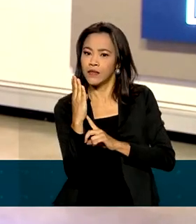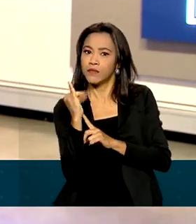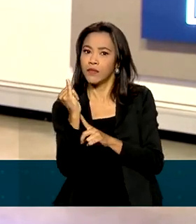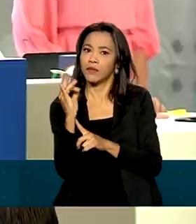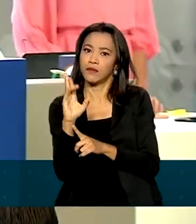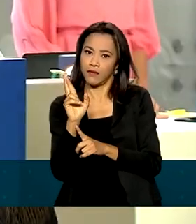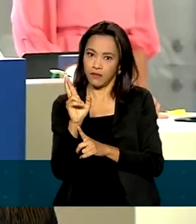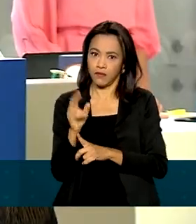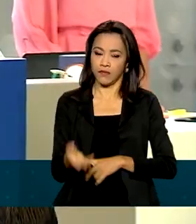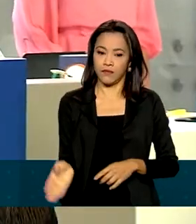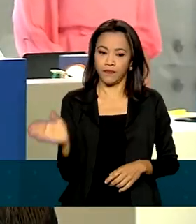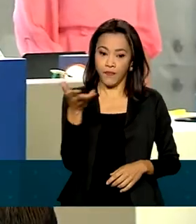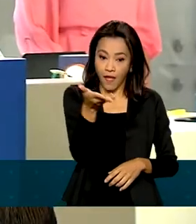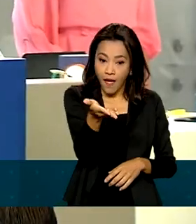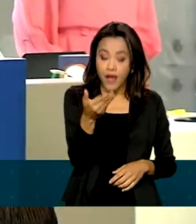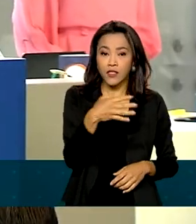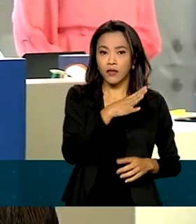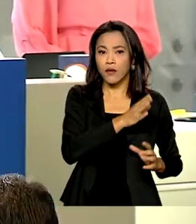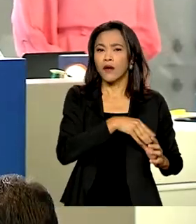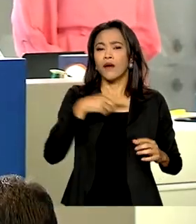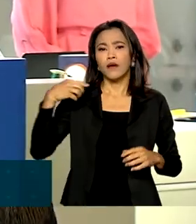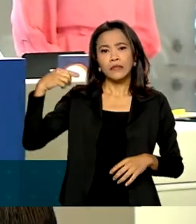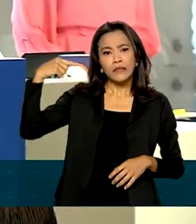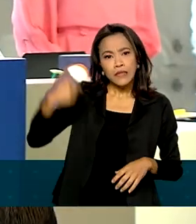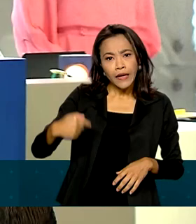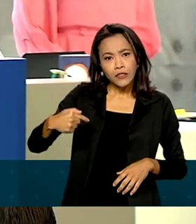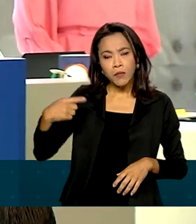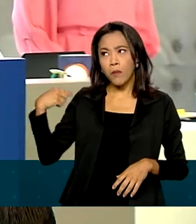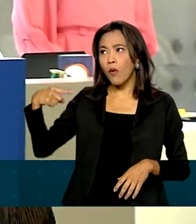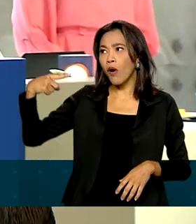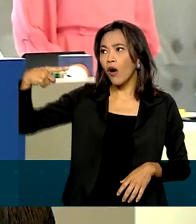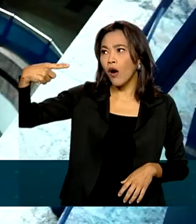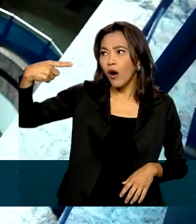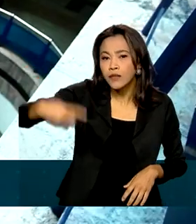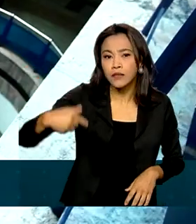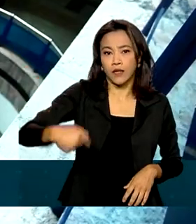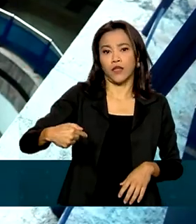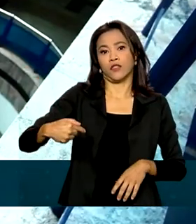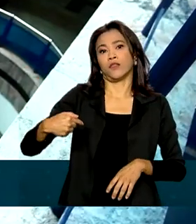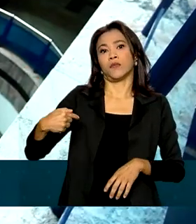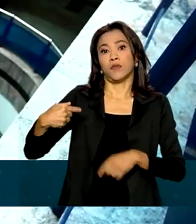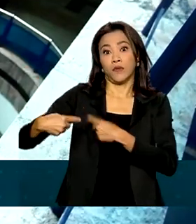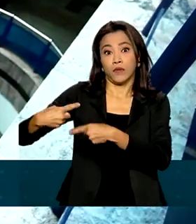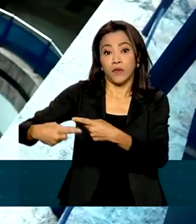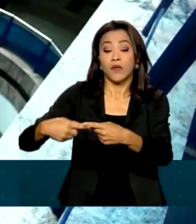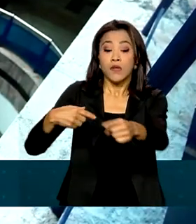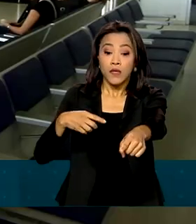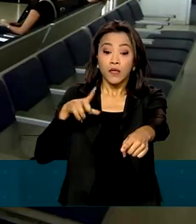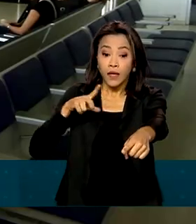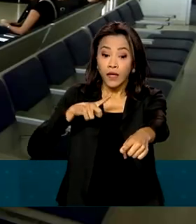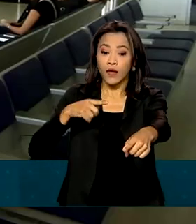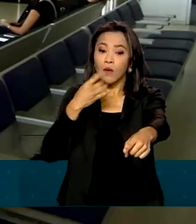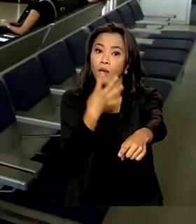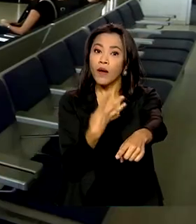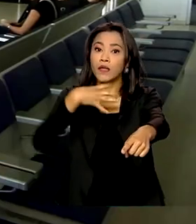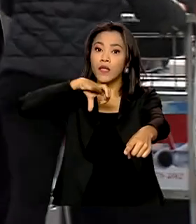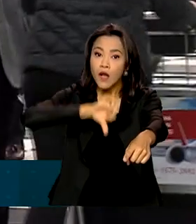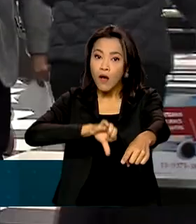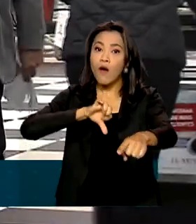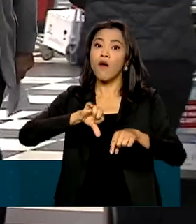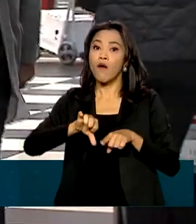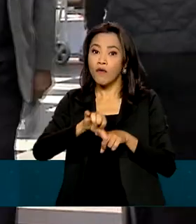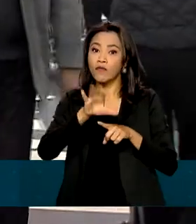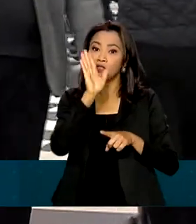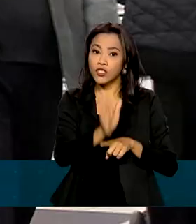bilhões de reais esta foi a sétima rodada de concessões do setor agora o país tem 49 terminais